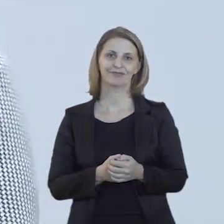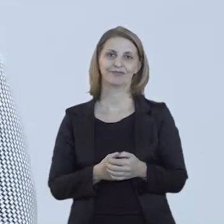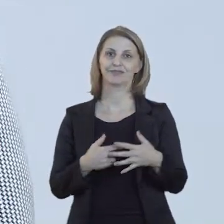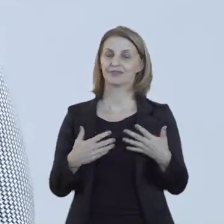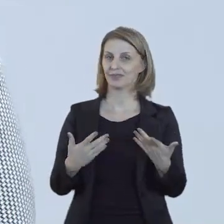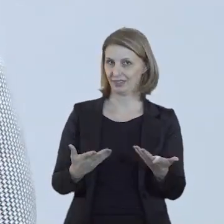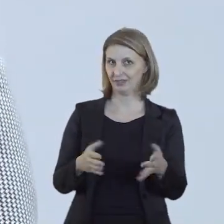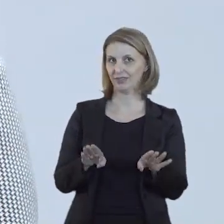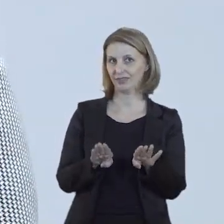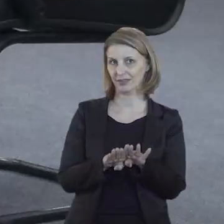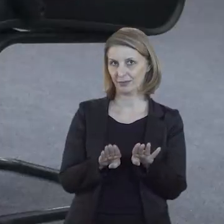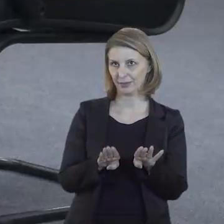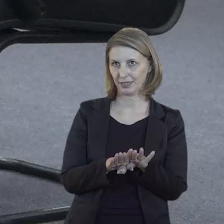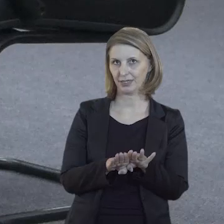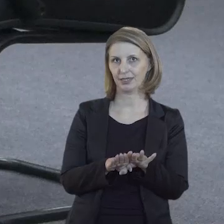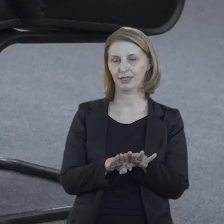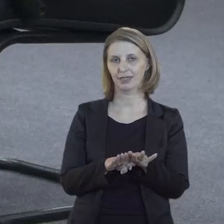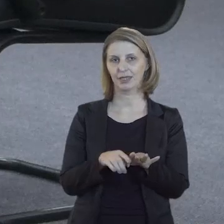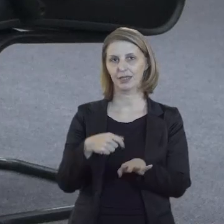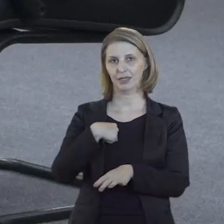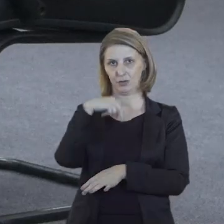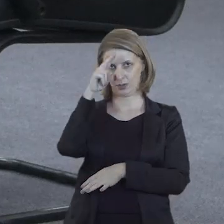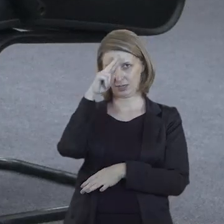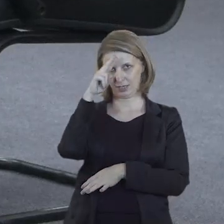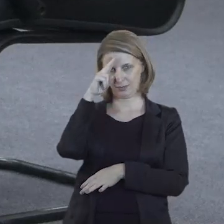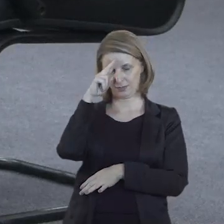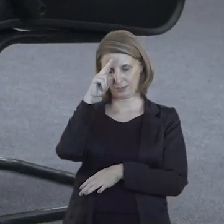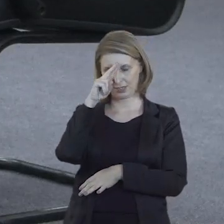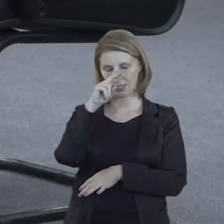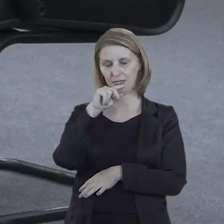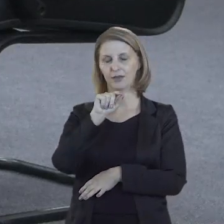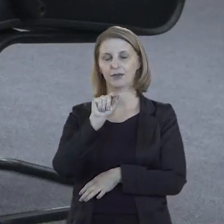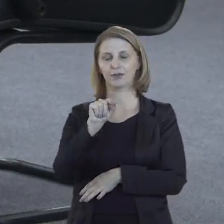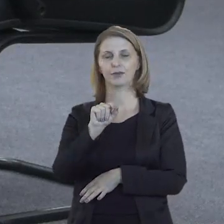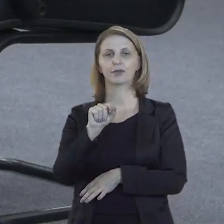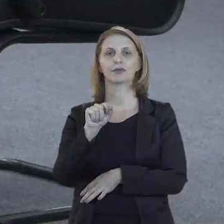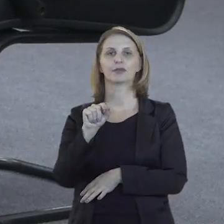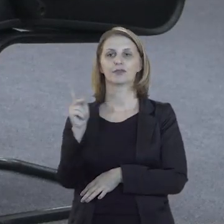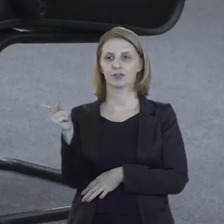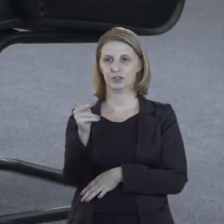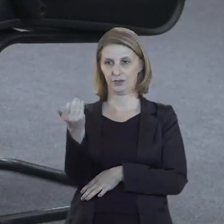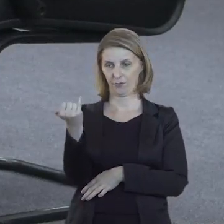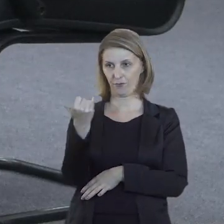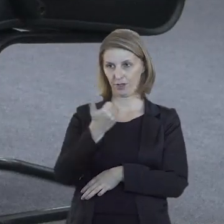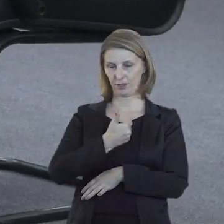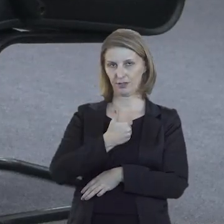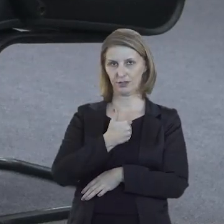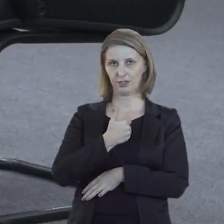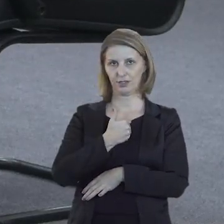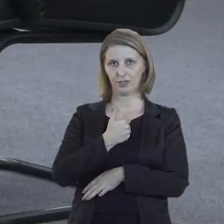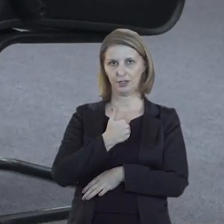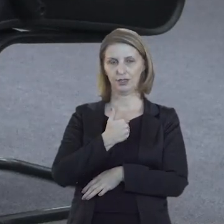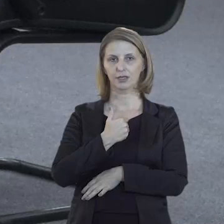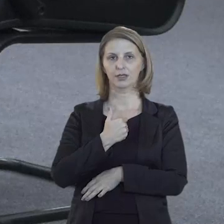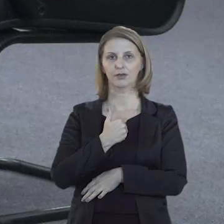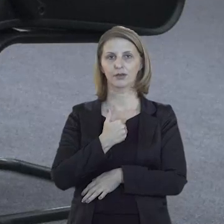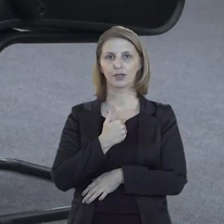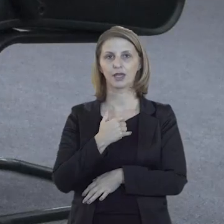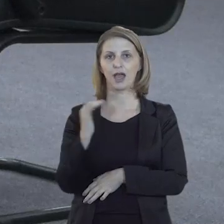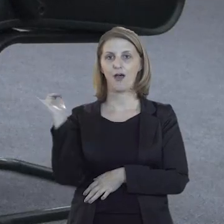nossa forma de perceber isso. E também eu lembrei, enquanto a Xana estava falando, enquanto a Alexandre estava